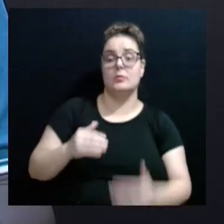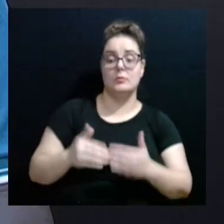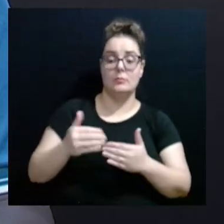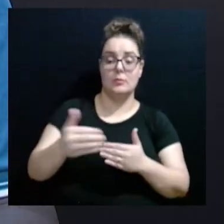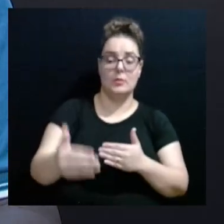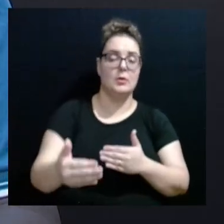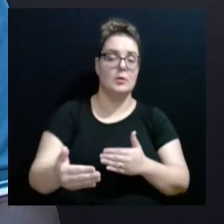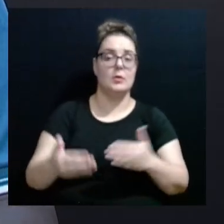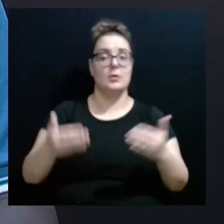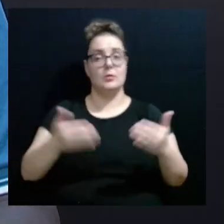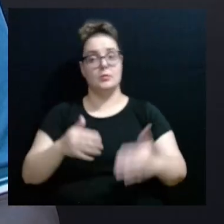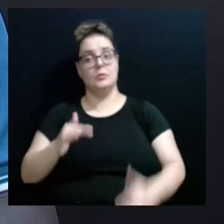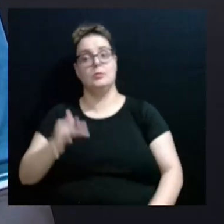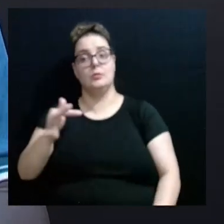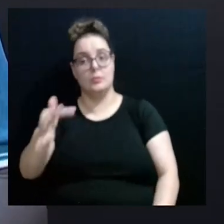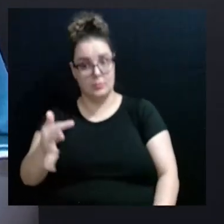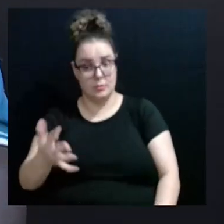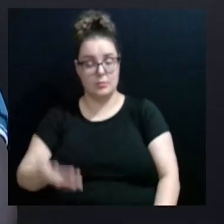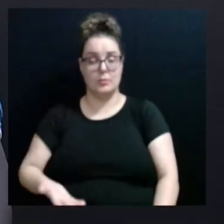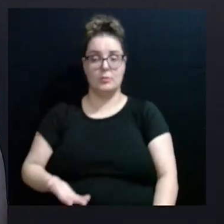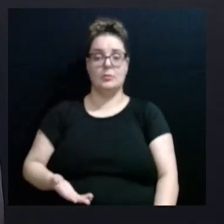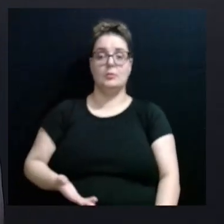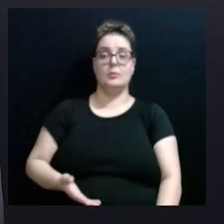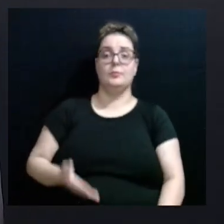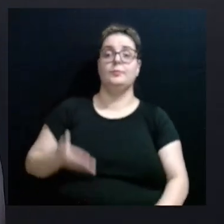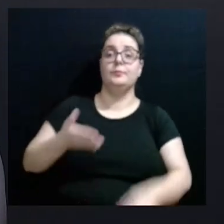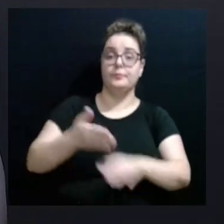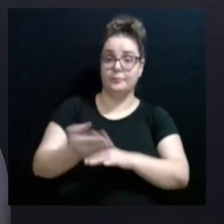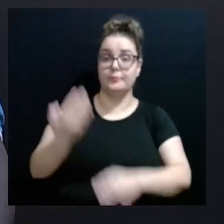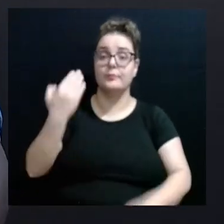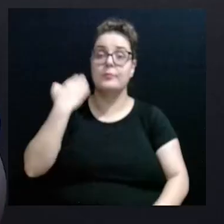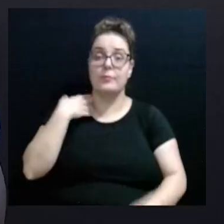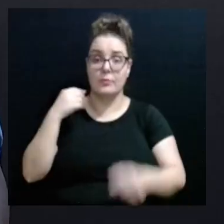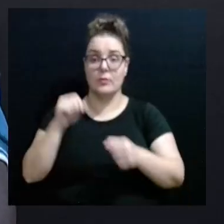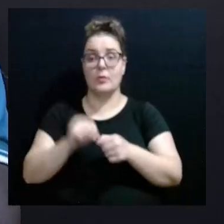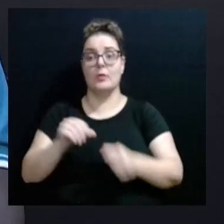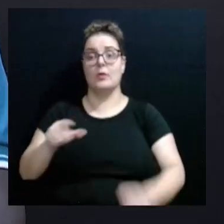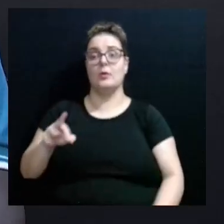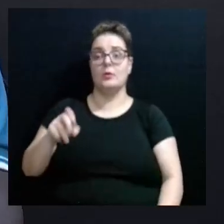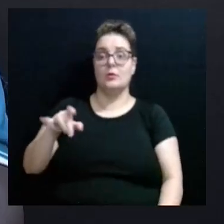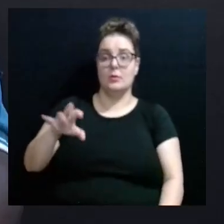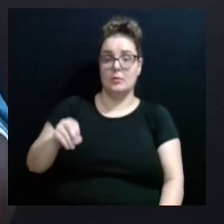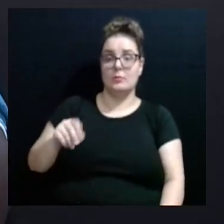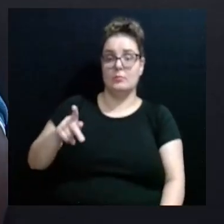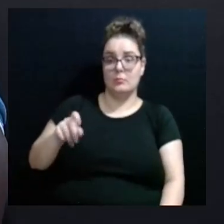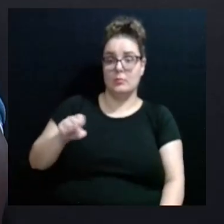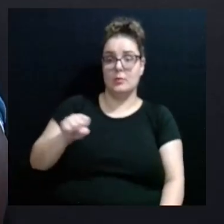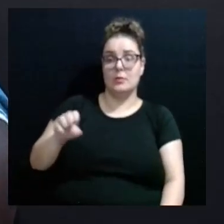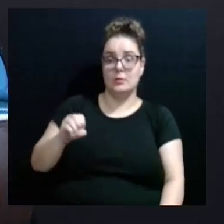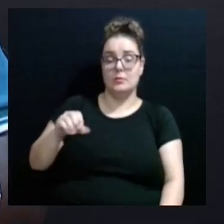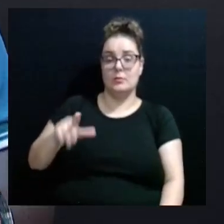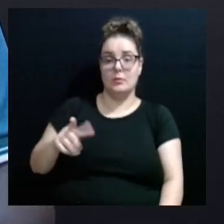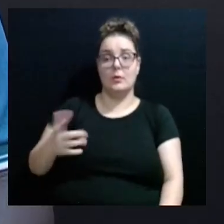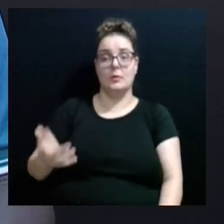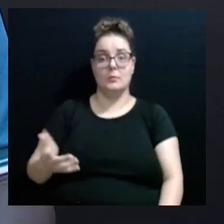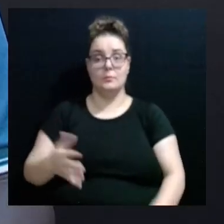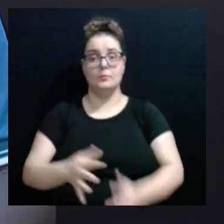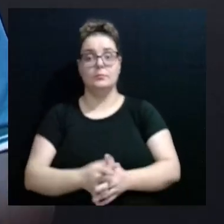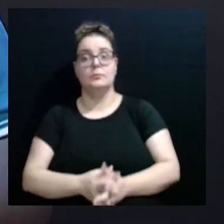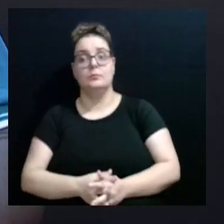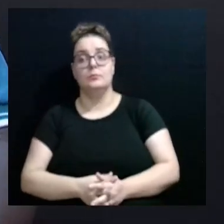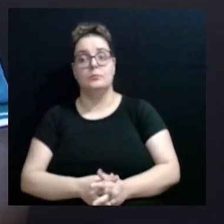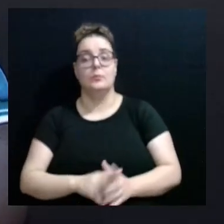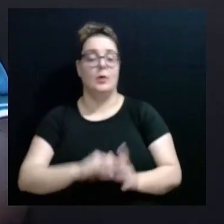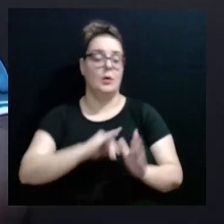futura, vá no seu banco, faça um crédito pessoal, né, faça um empréstimo de crédito pessoal, que os juros é